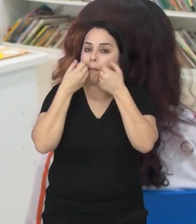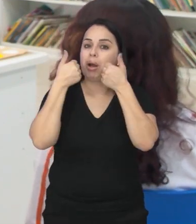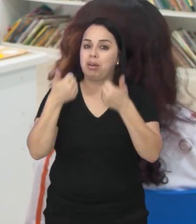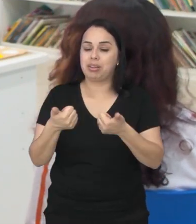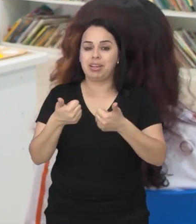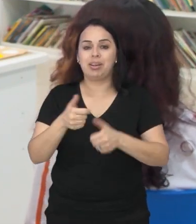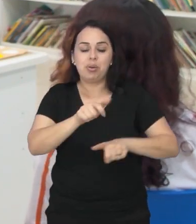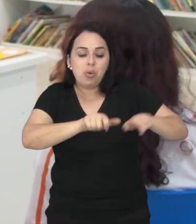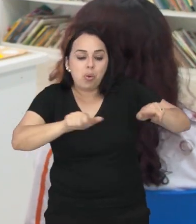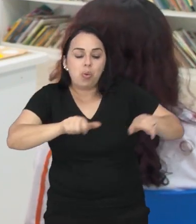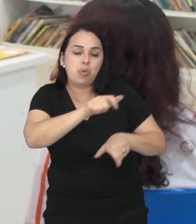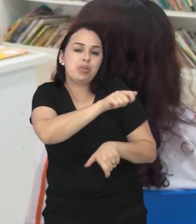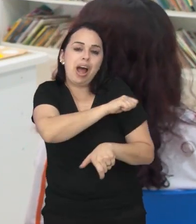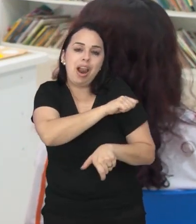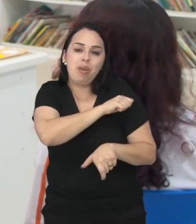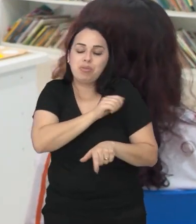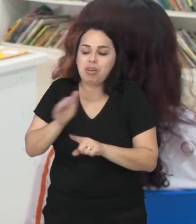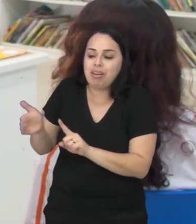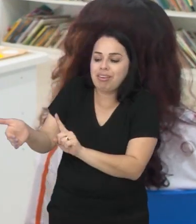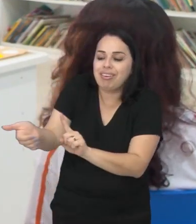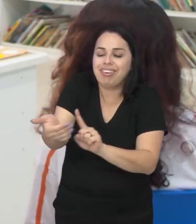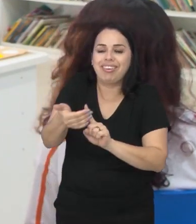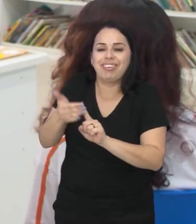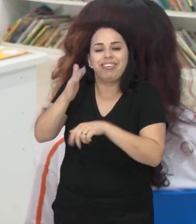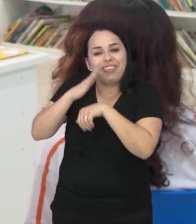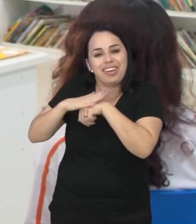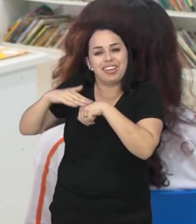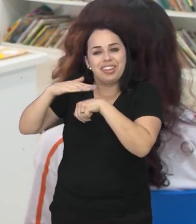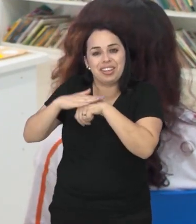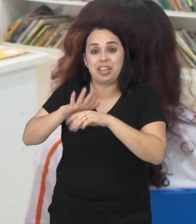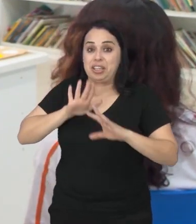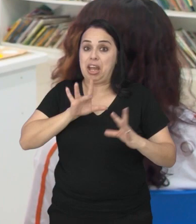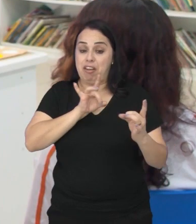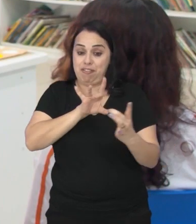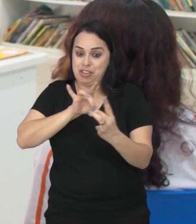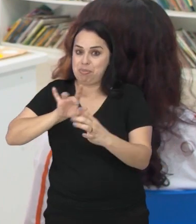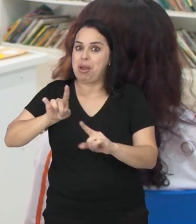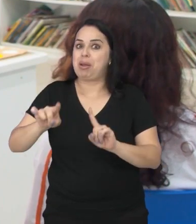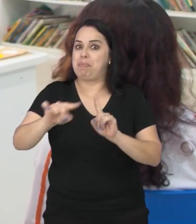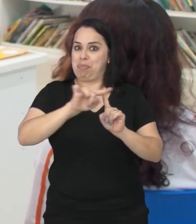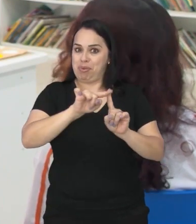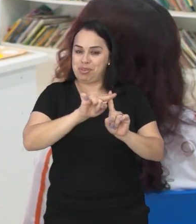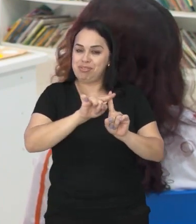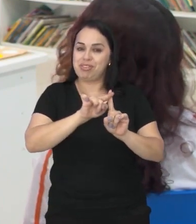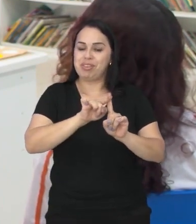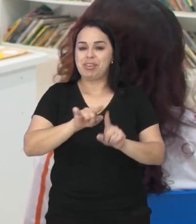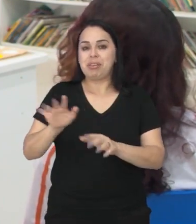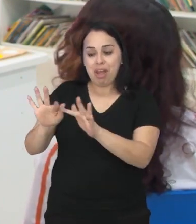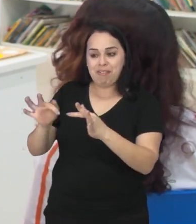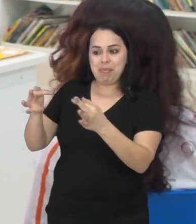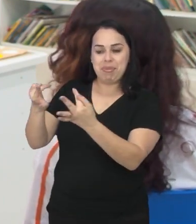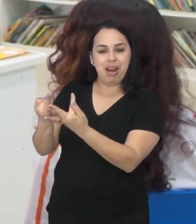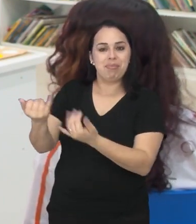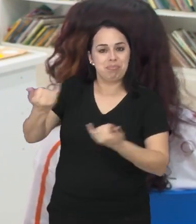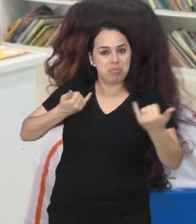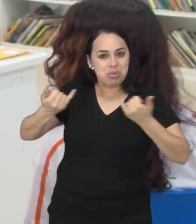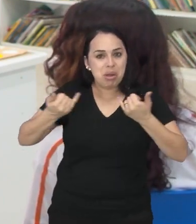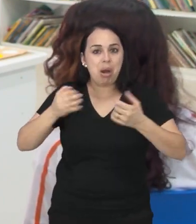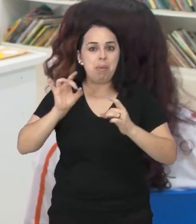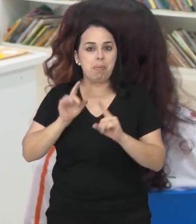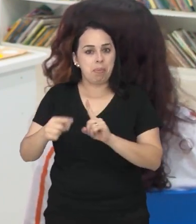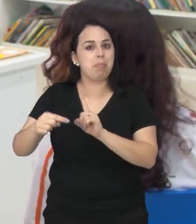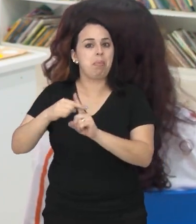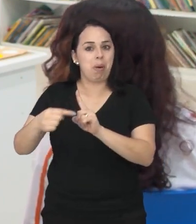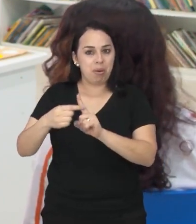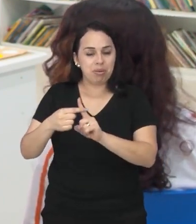As crianças o acolheram com muito carinho e nós já tivemos um feedback muito positivo das crianças e das famílias